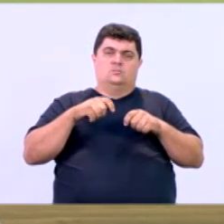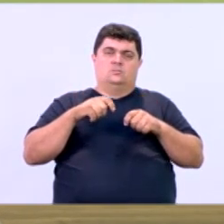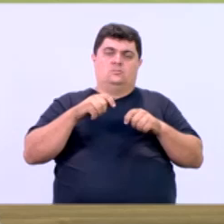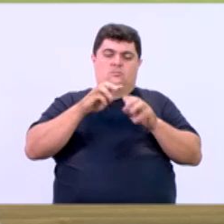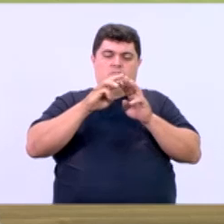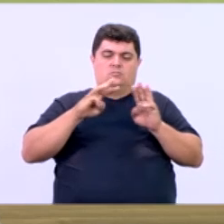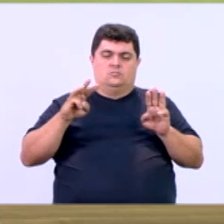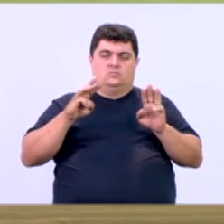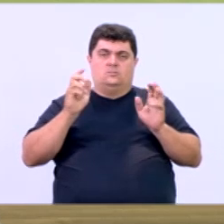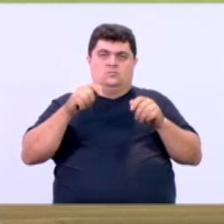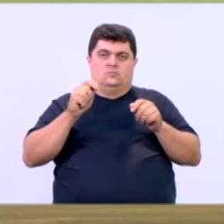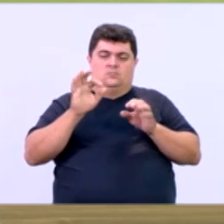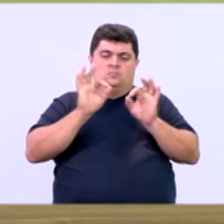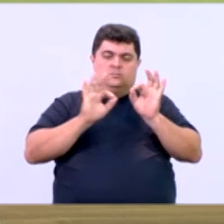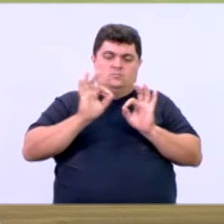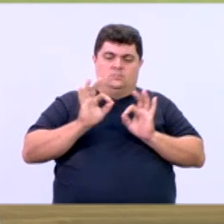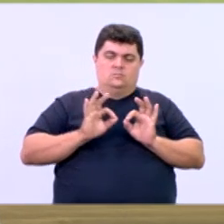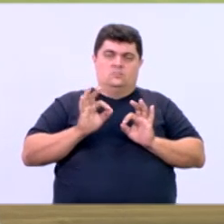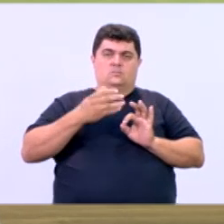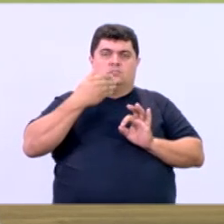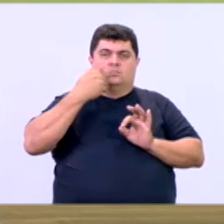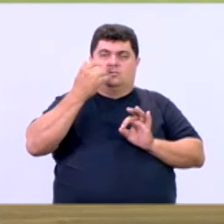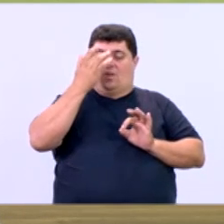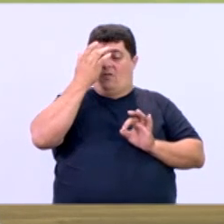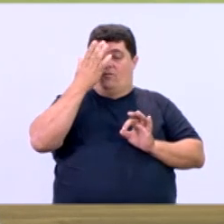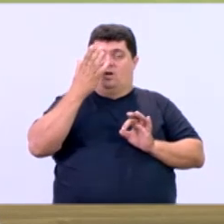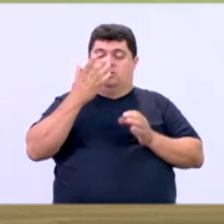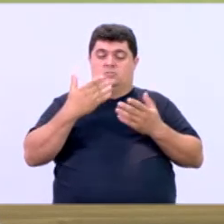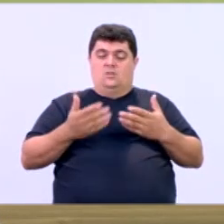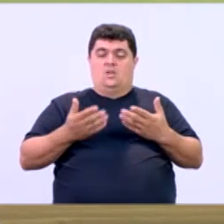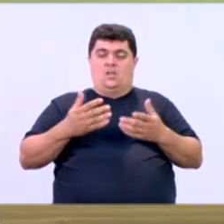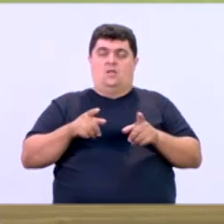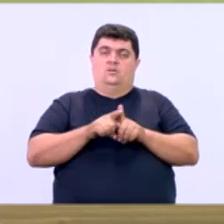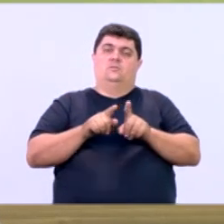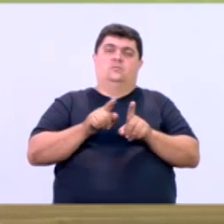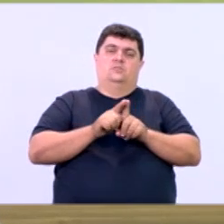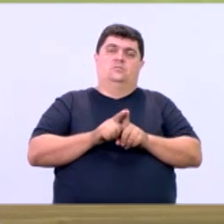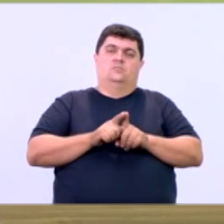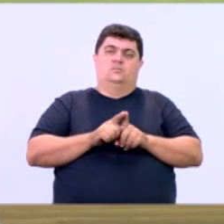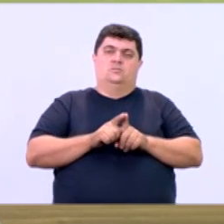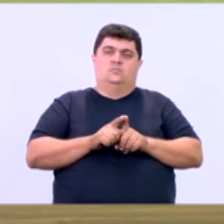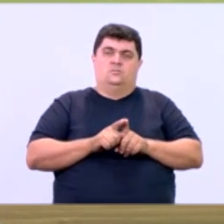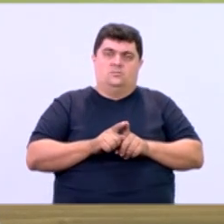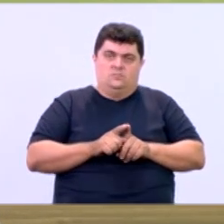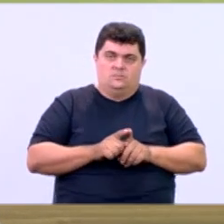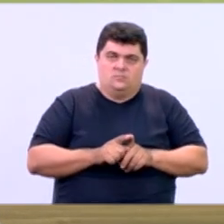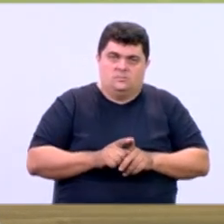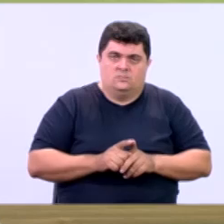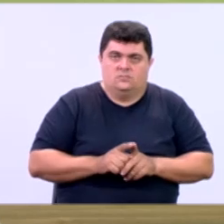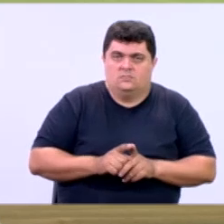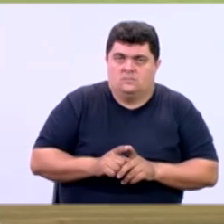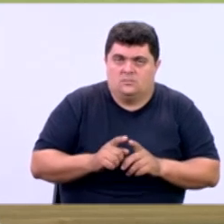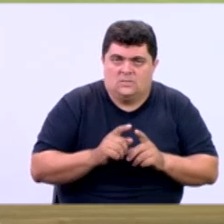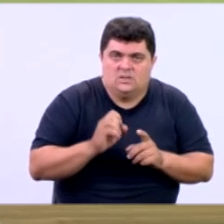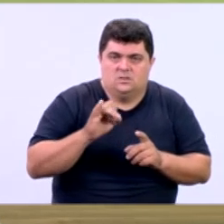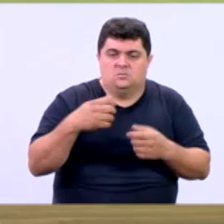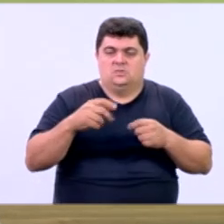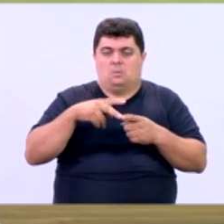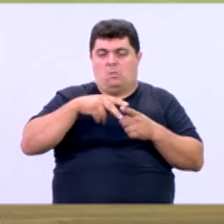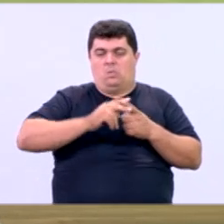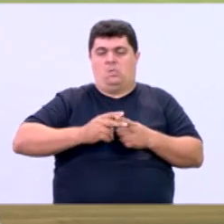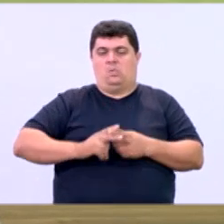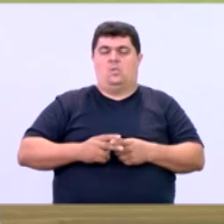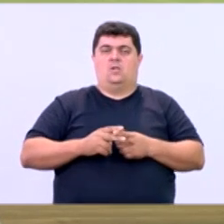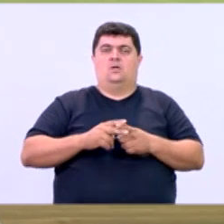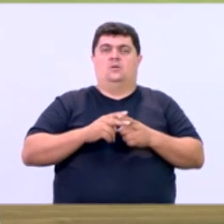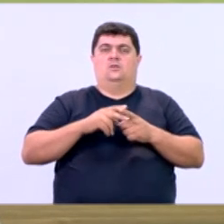site estruturado dessa maneira fique mais fácil, né, da gente dar manutenção, né, quando a gente divide em camadas,